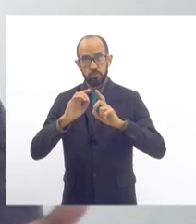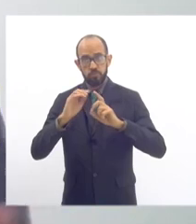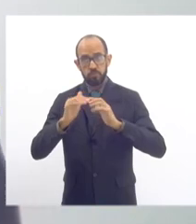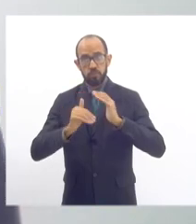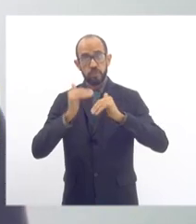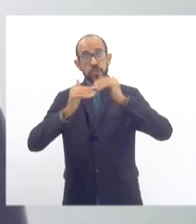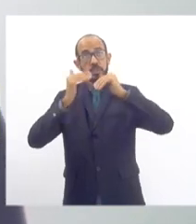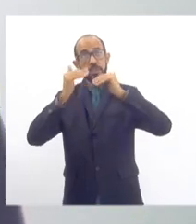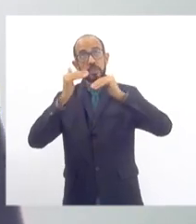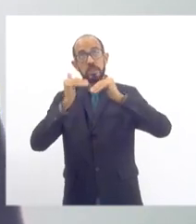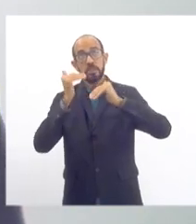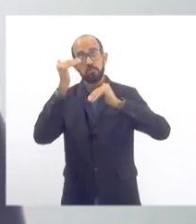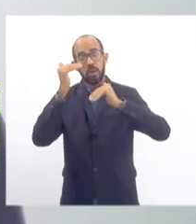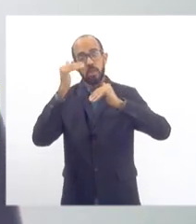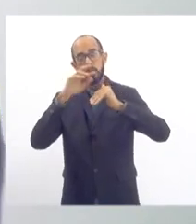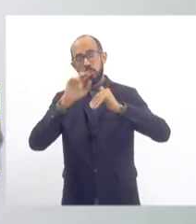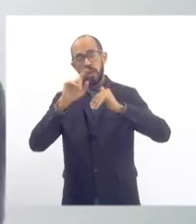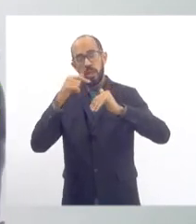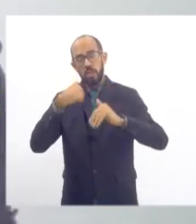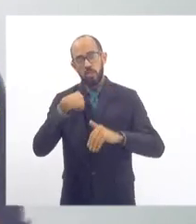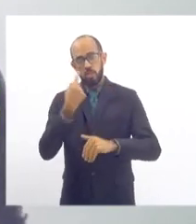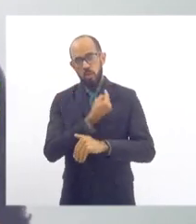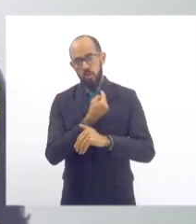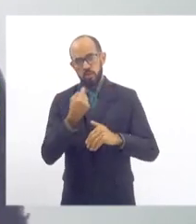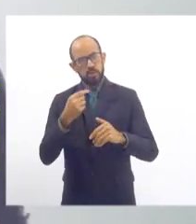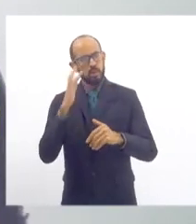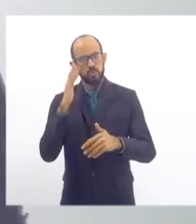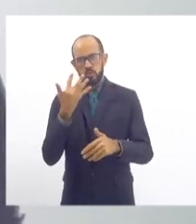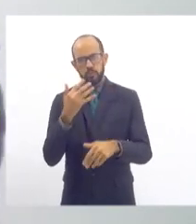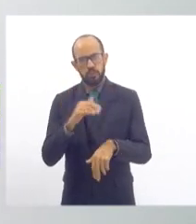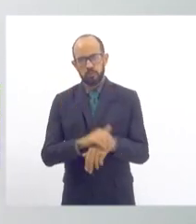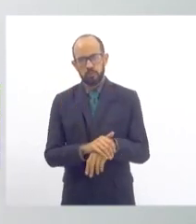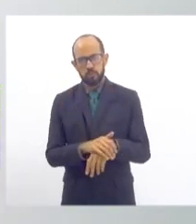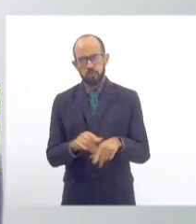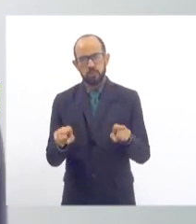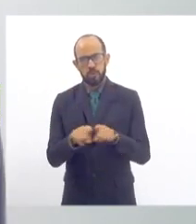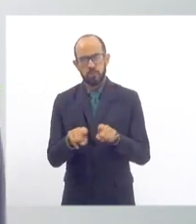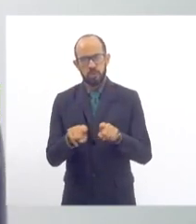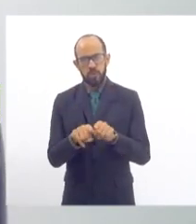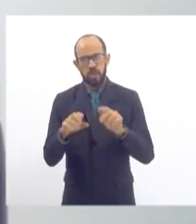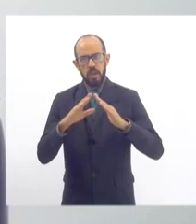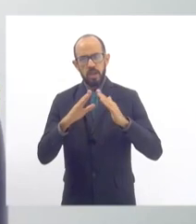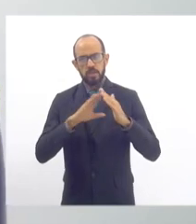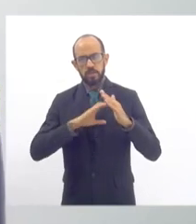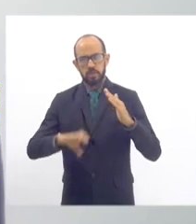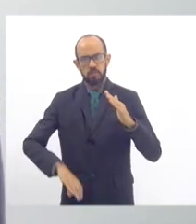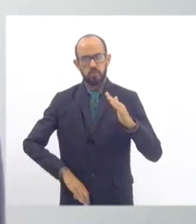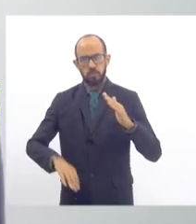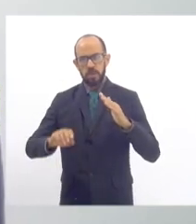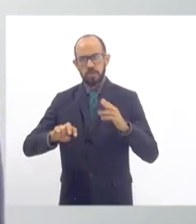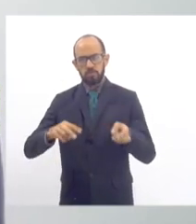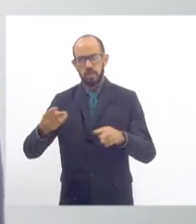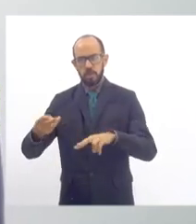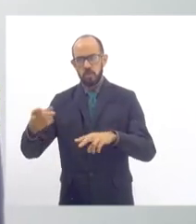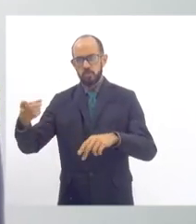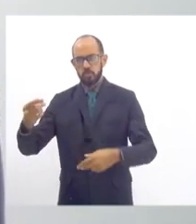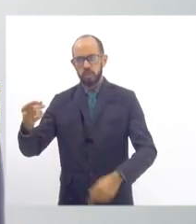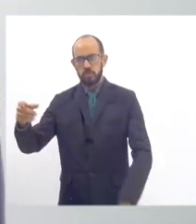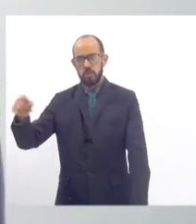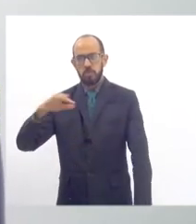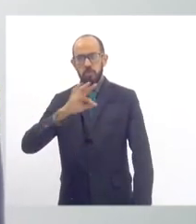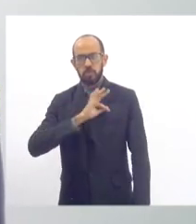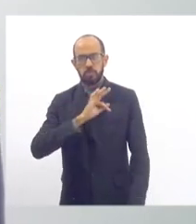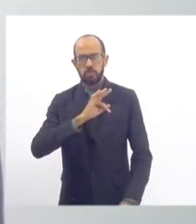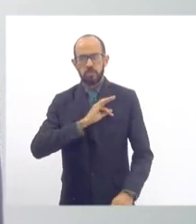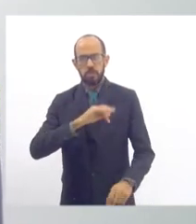a gente que decide, né, essa questão. A questão também da Casa Civil, quando fala, manda o dinheiro para a polícia, a operação da